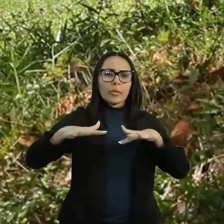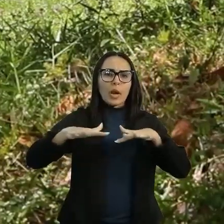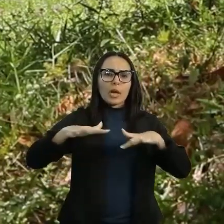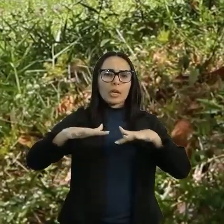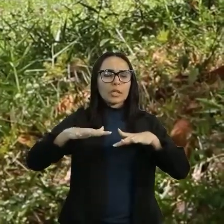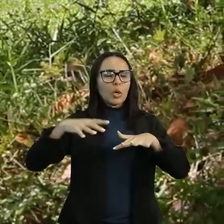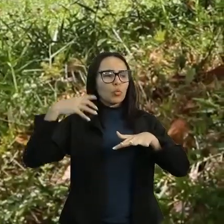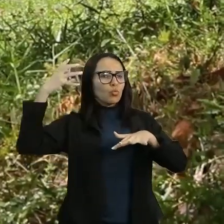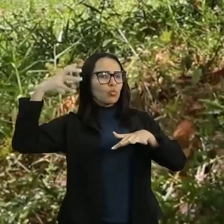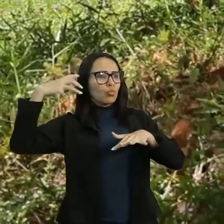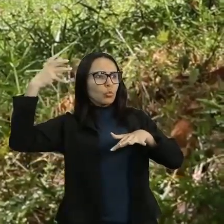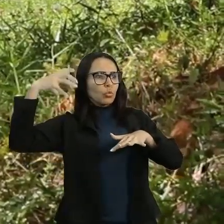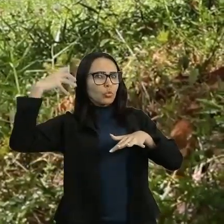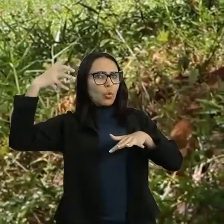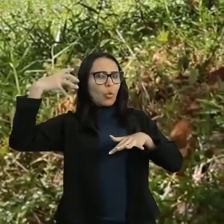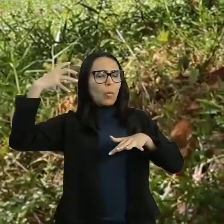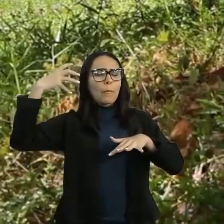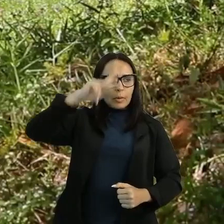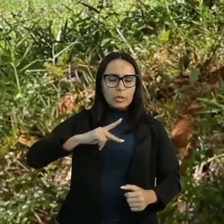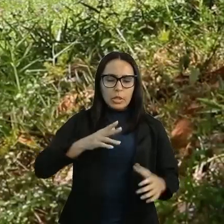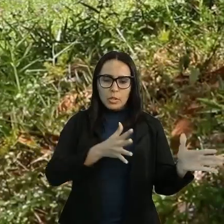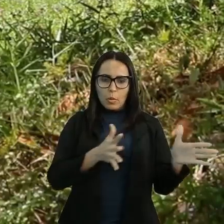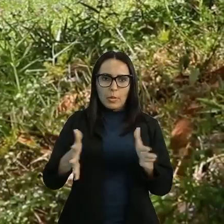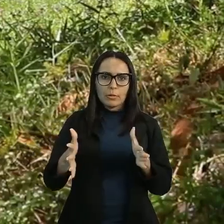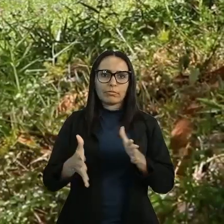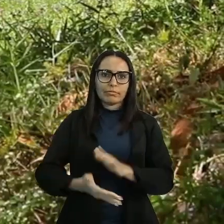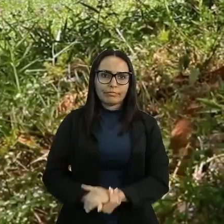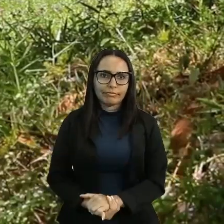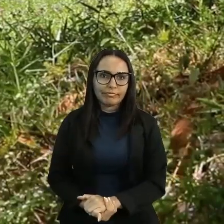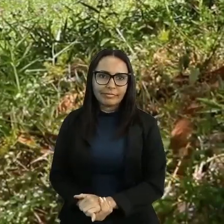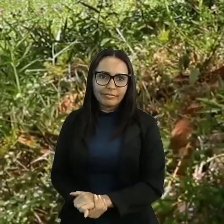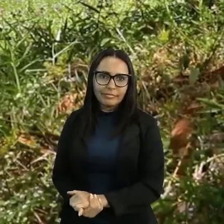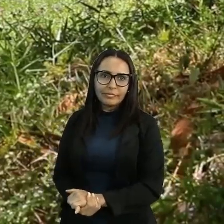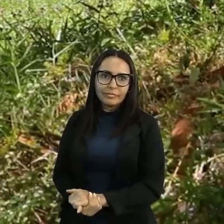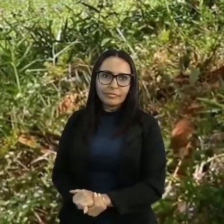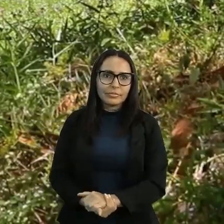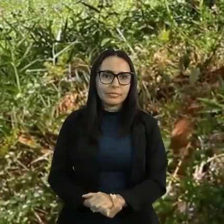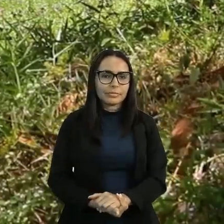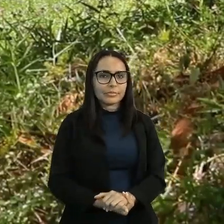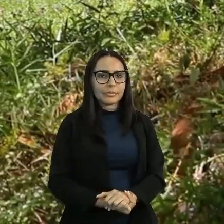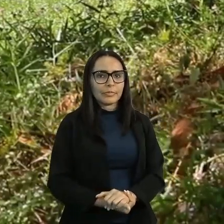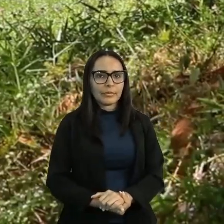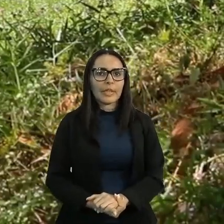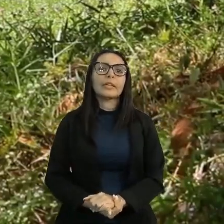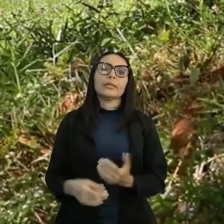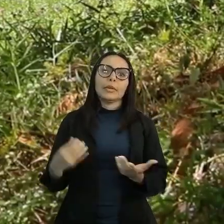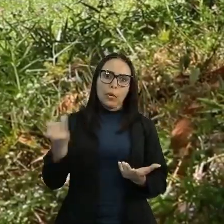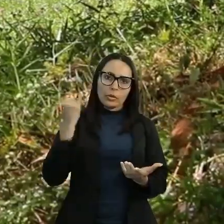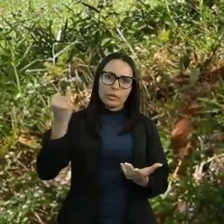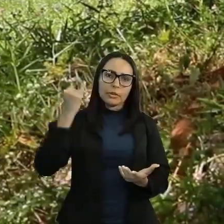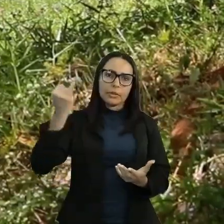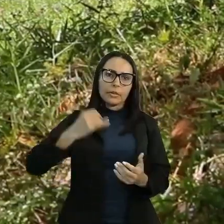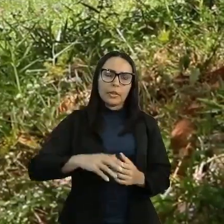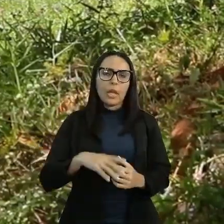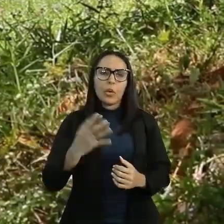Paraty e outra em Teresópolis, e aqui no Nordeste a única. Então, a gente está aqui numa comunidade que é a única do Nordeste? A única